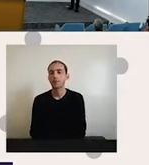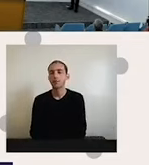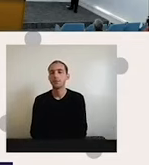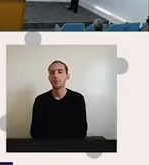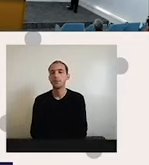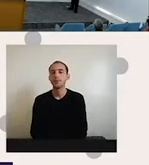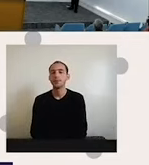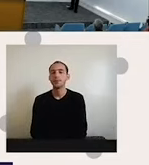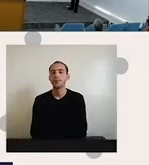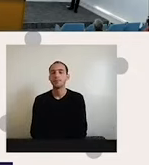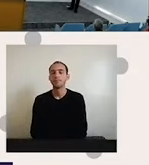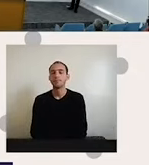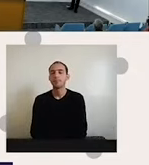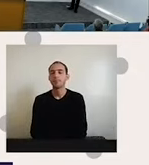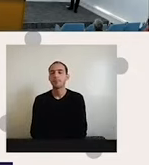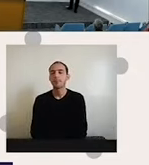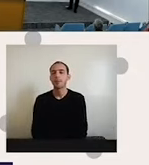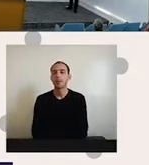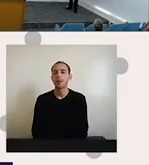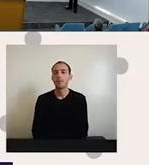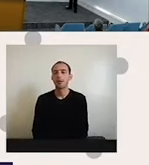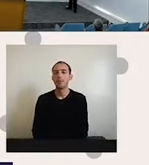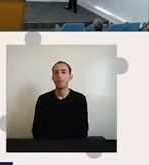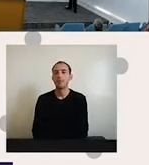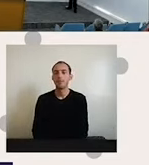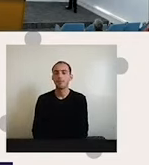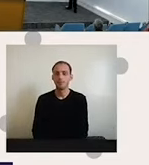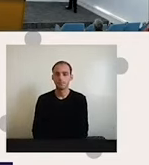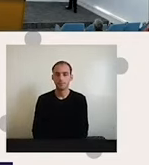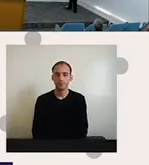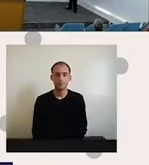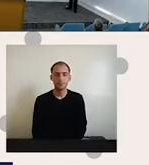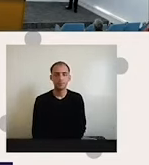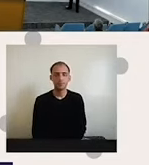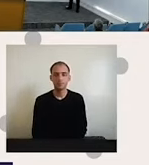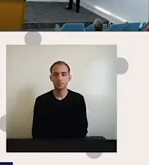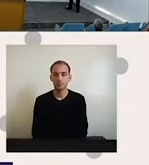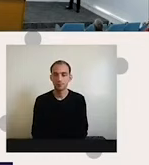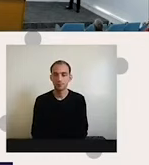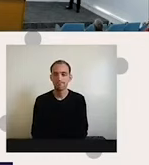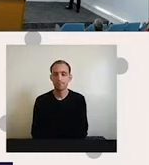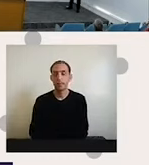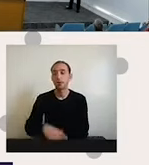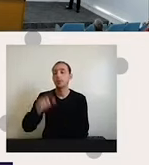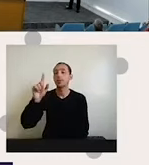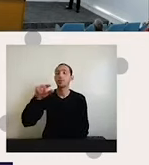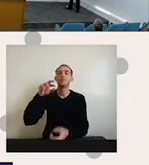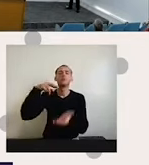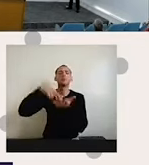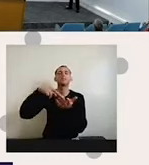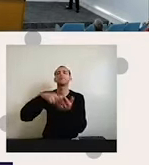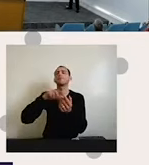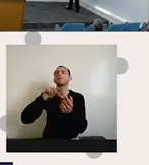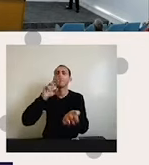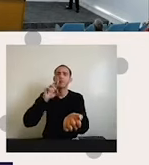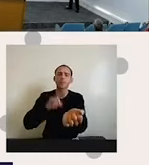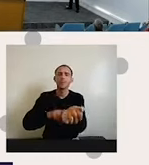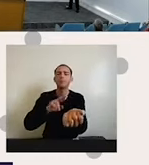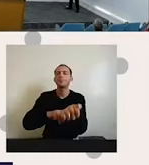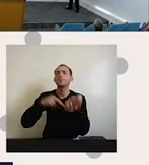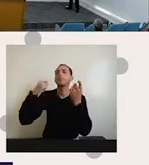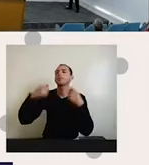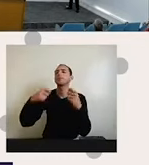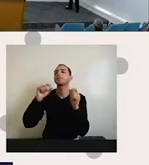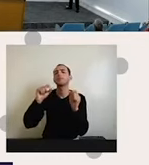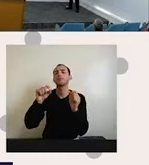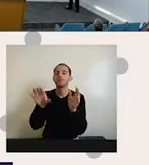Se alguém chega com um burnout lá na perícia, isso teria que ser caracterizado como acidentário, e a gente mostrou dados